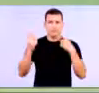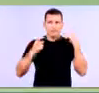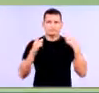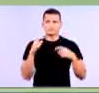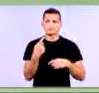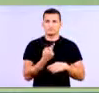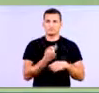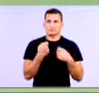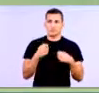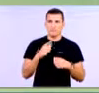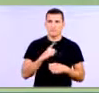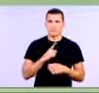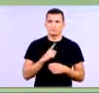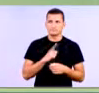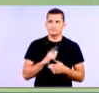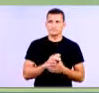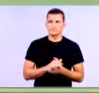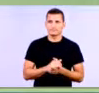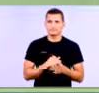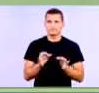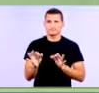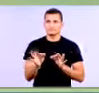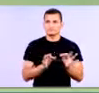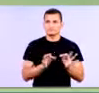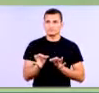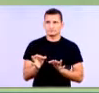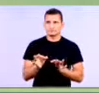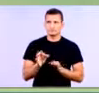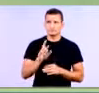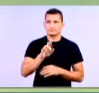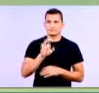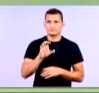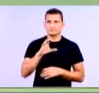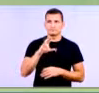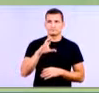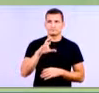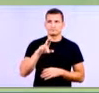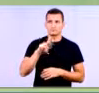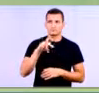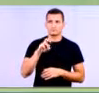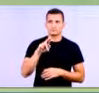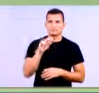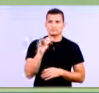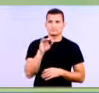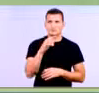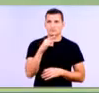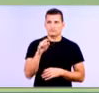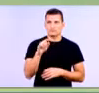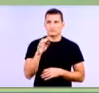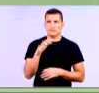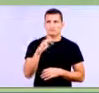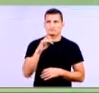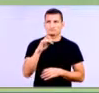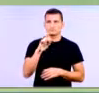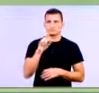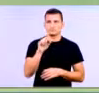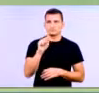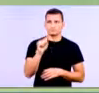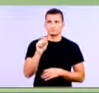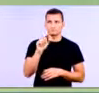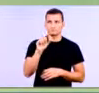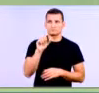né? Gente, plano de recuperação de desastres nada mais é do que um plano de